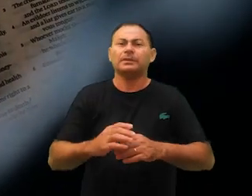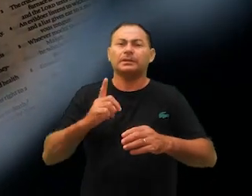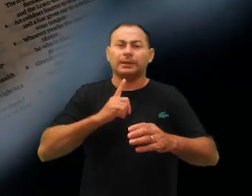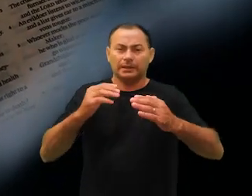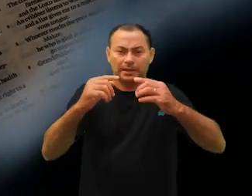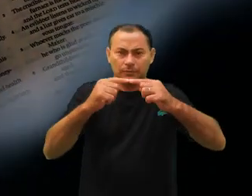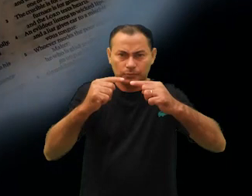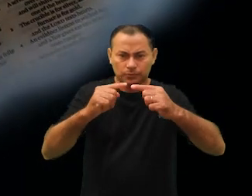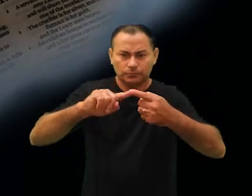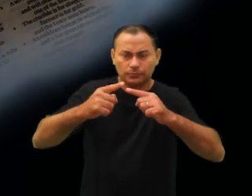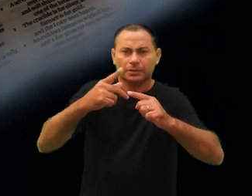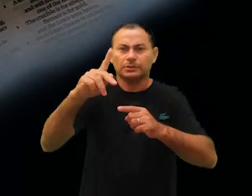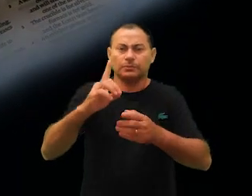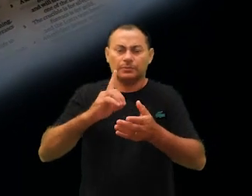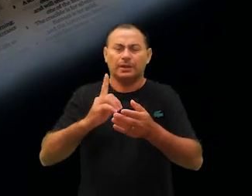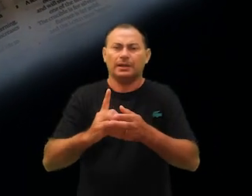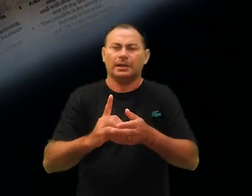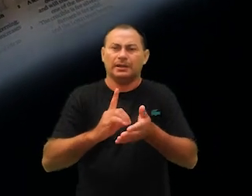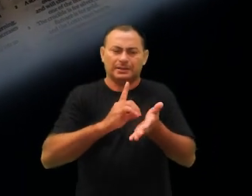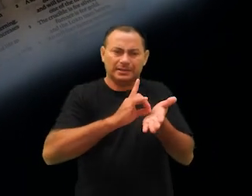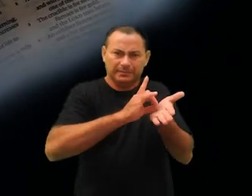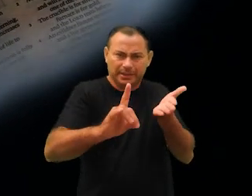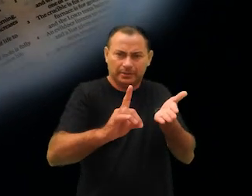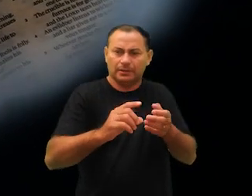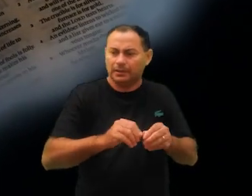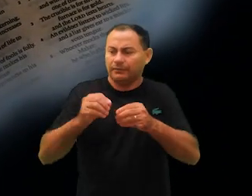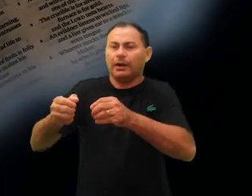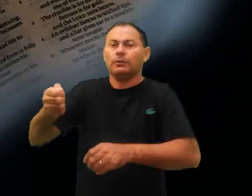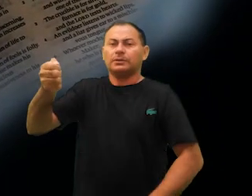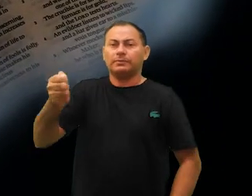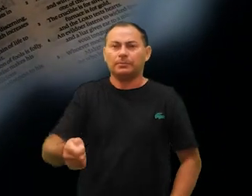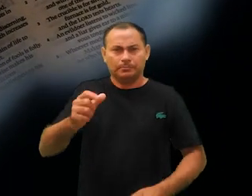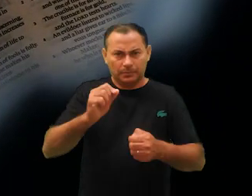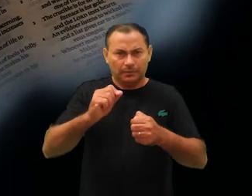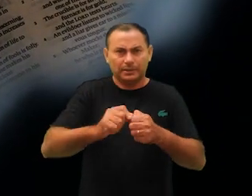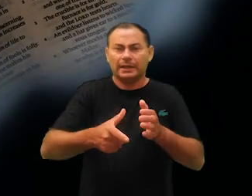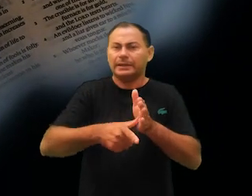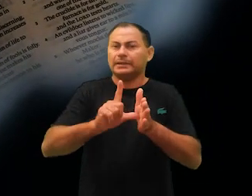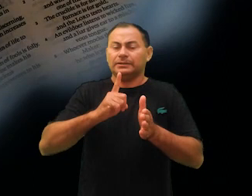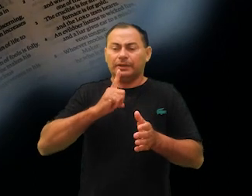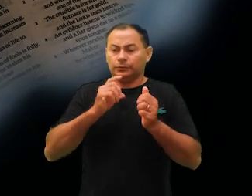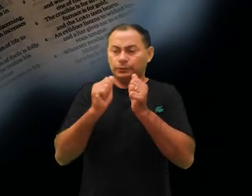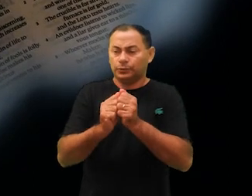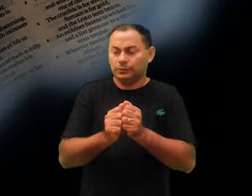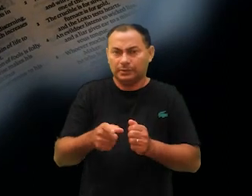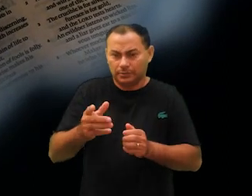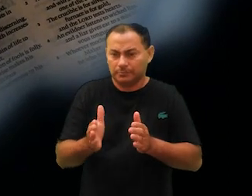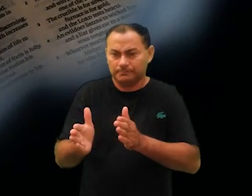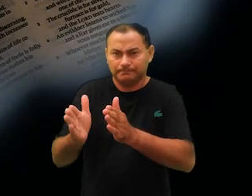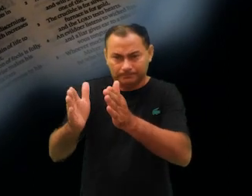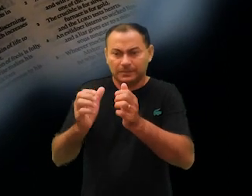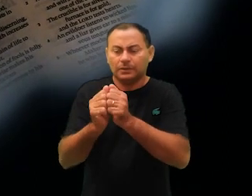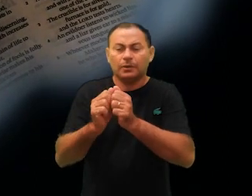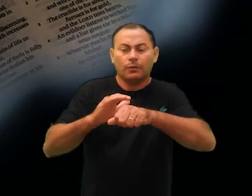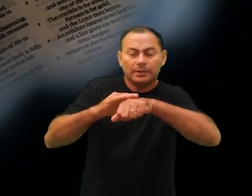em acordo depressa com seu adversário que pretende levá-lo ao tribunal. Faça isso enquanto ainda estiver com ele a caminho, pois